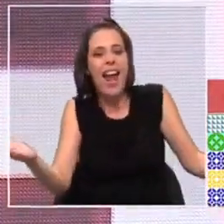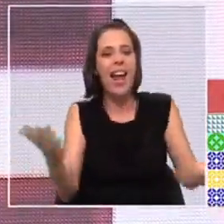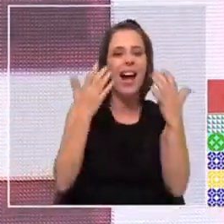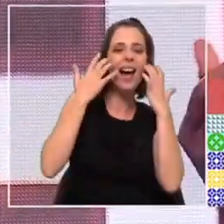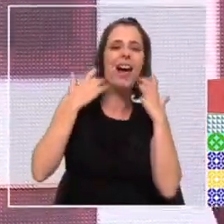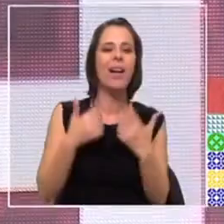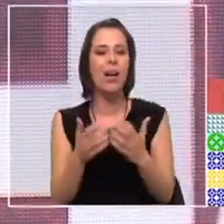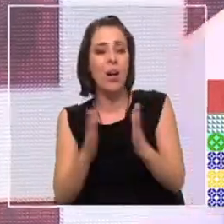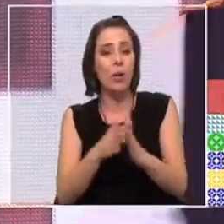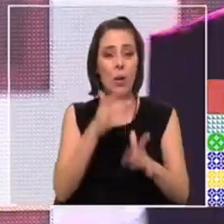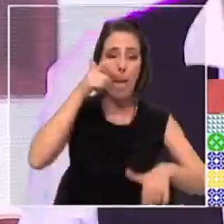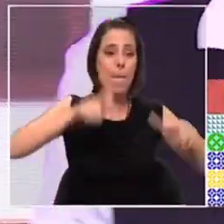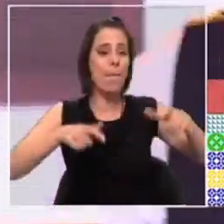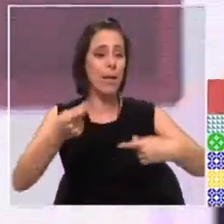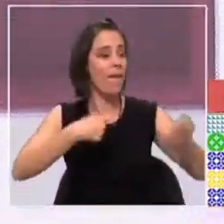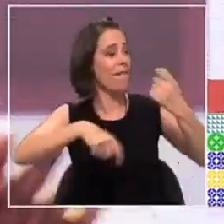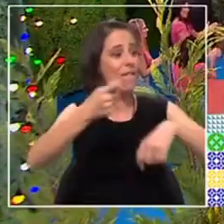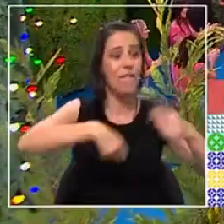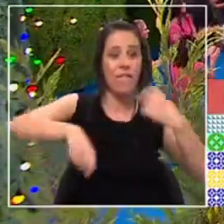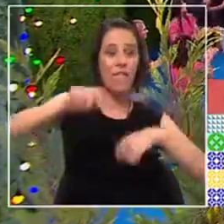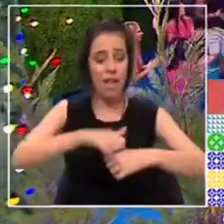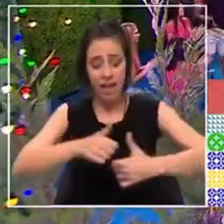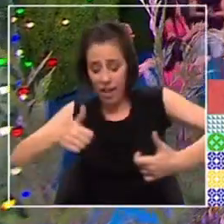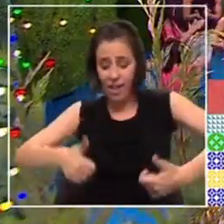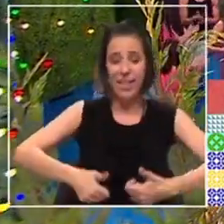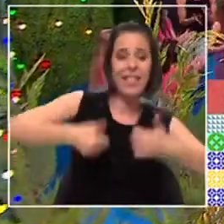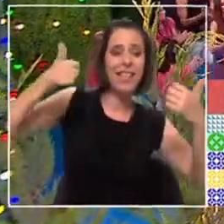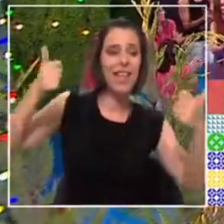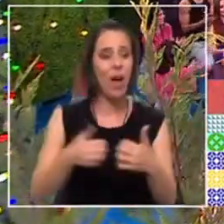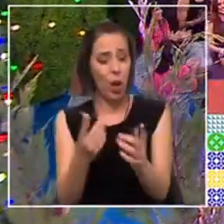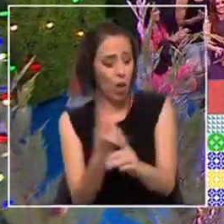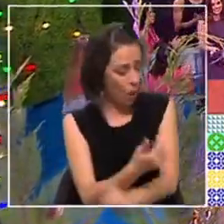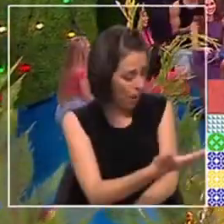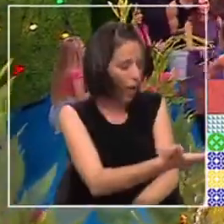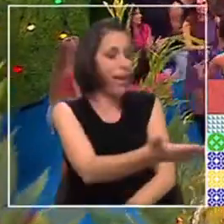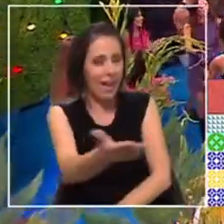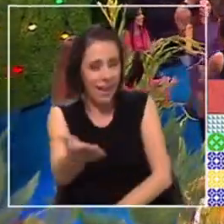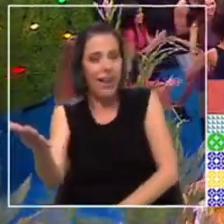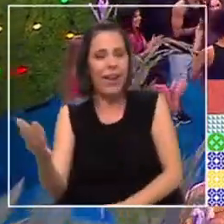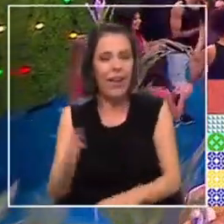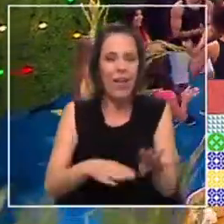os ambulantes da cidade olha quanta Comprida